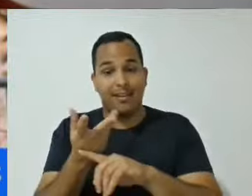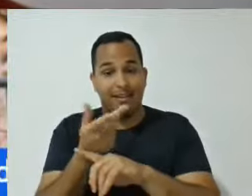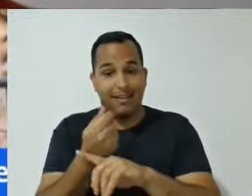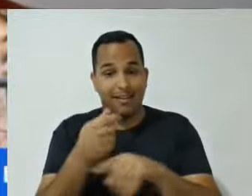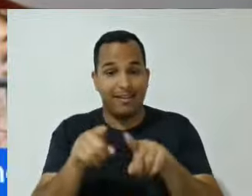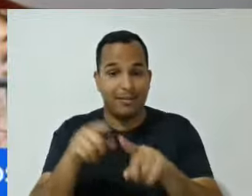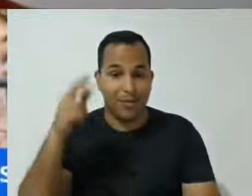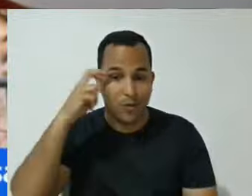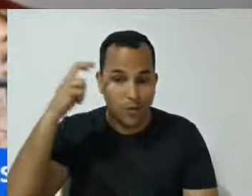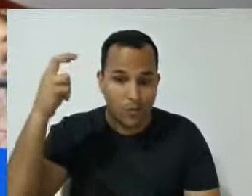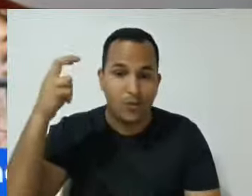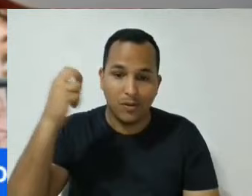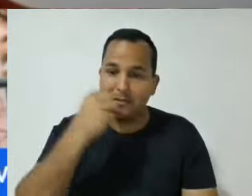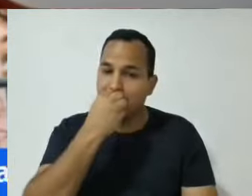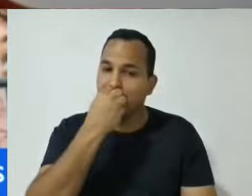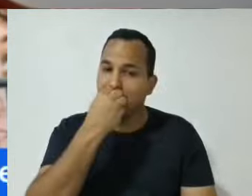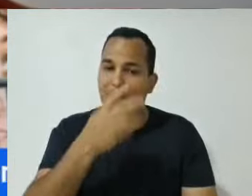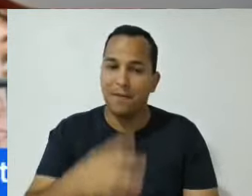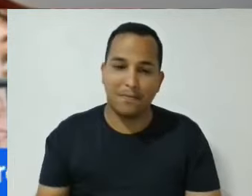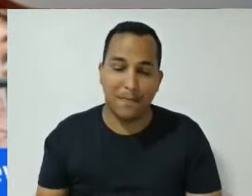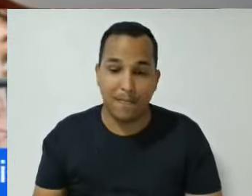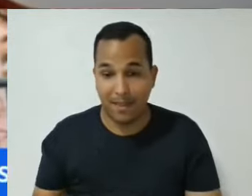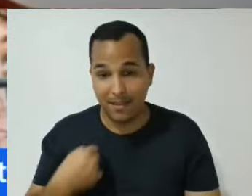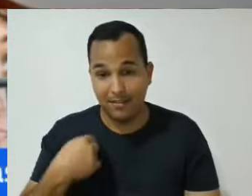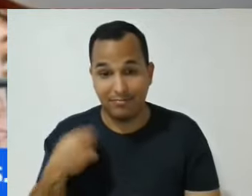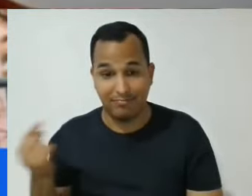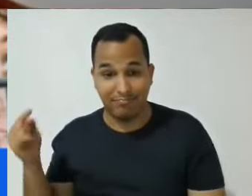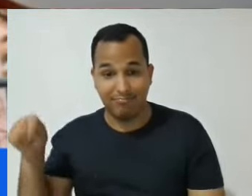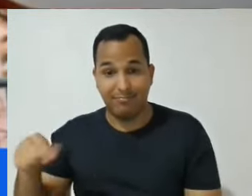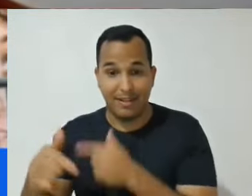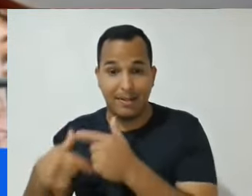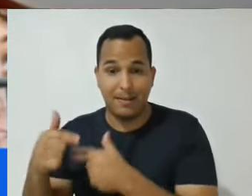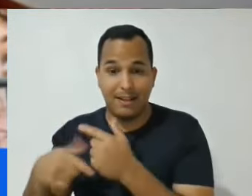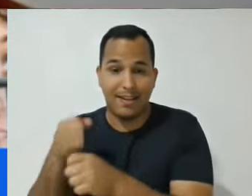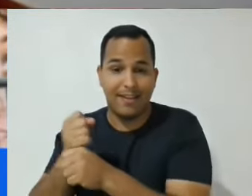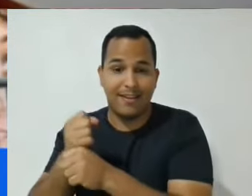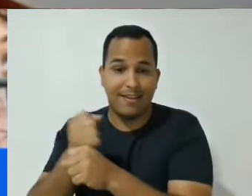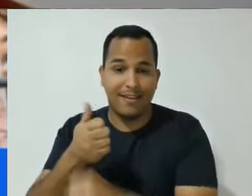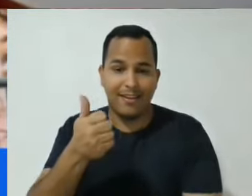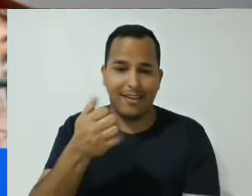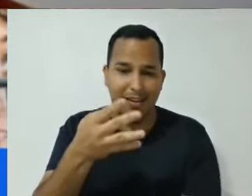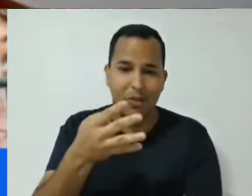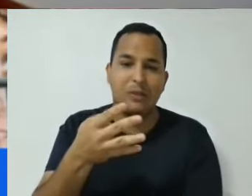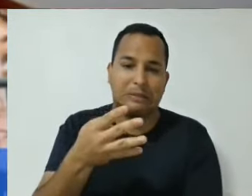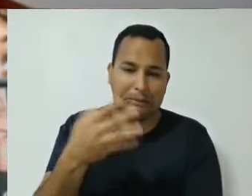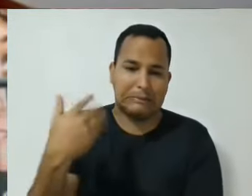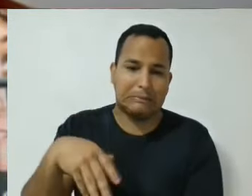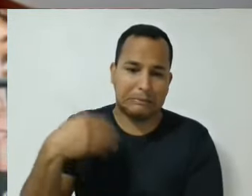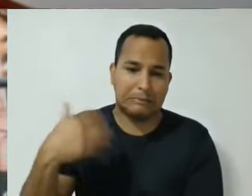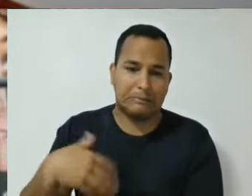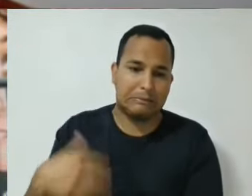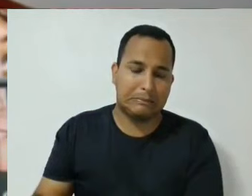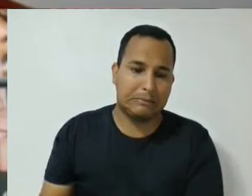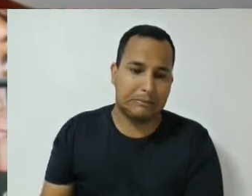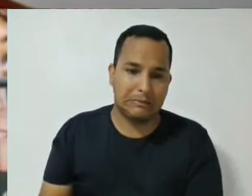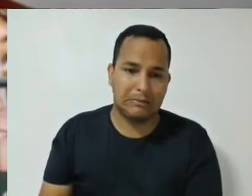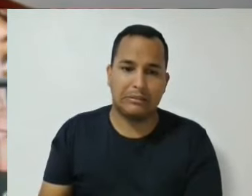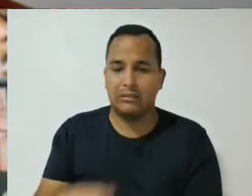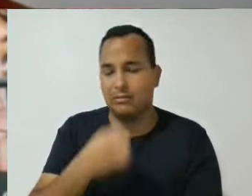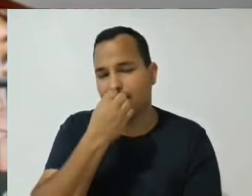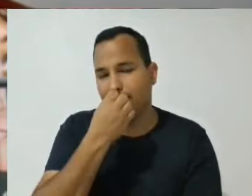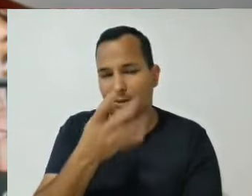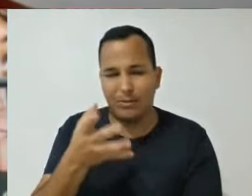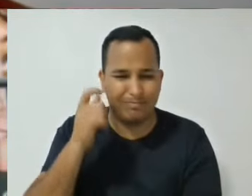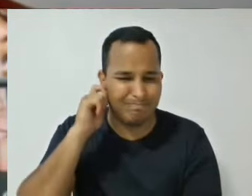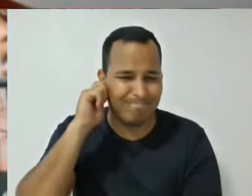arte e cultura. Eu estive lá nos últimos 14 anos da minha vida. Foram anos muito